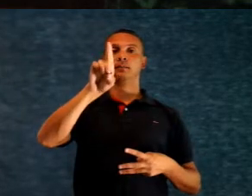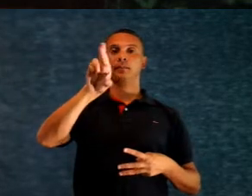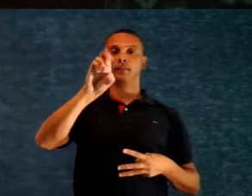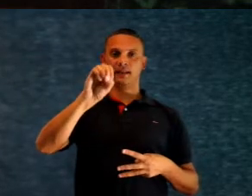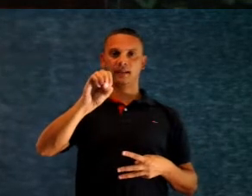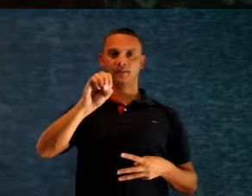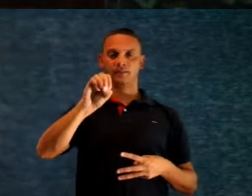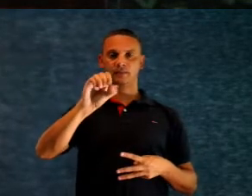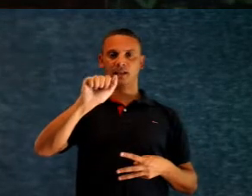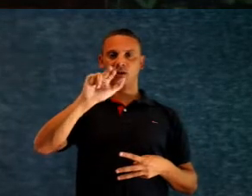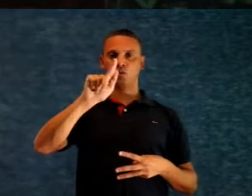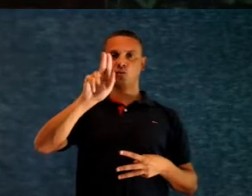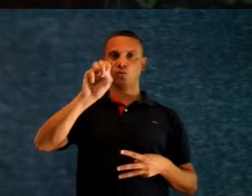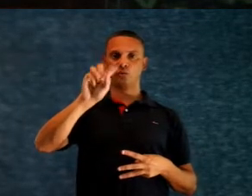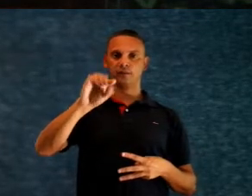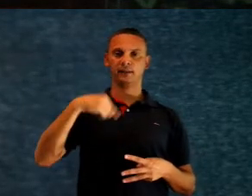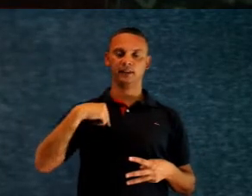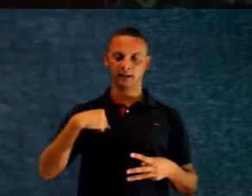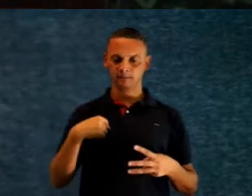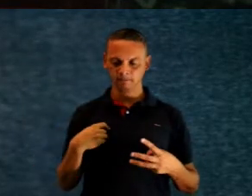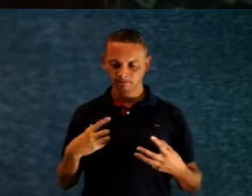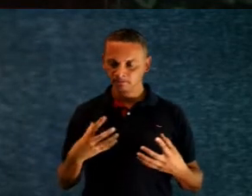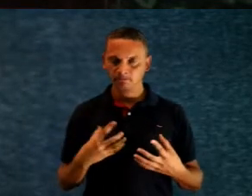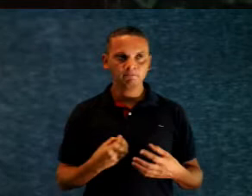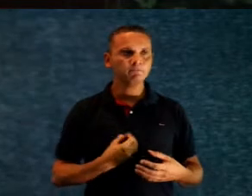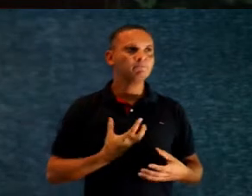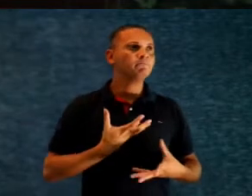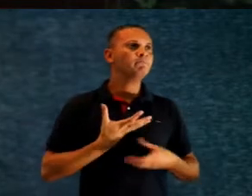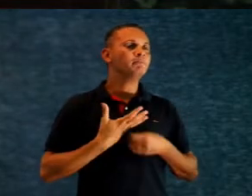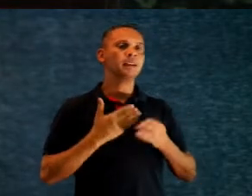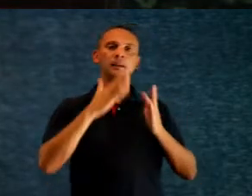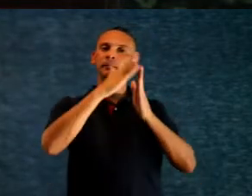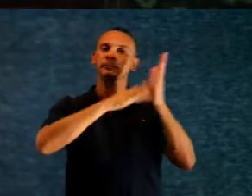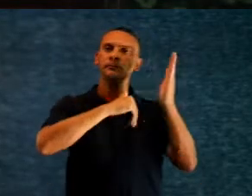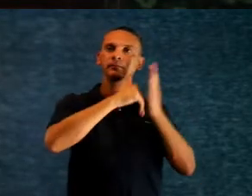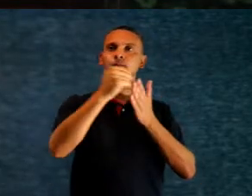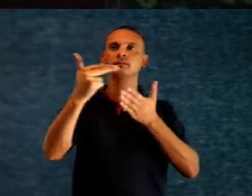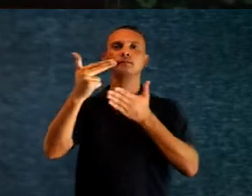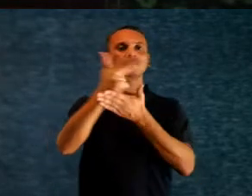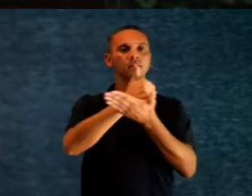vocação artística, né? Porque ele é cenógrafo, é desenhista, é pintor, né? Então,